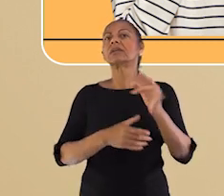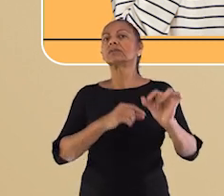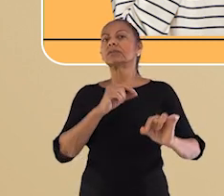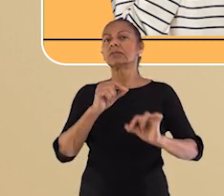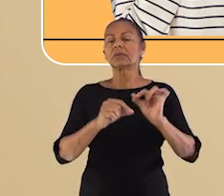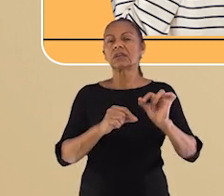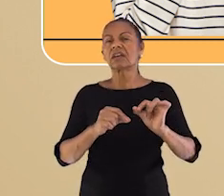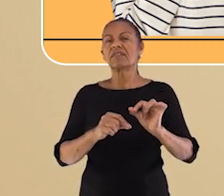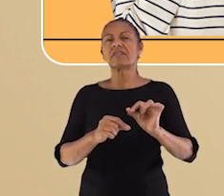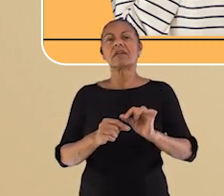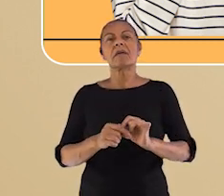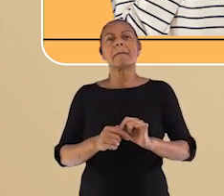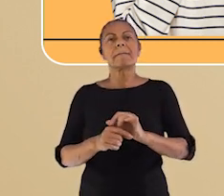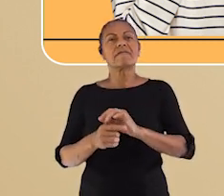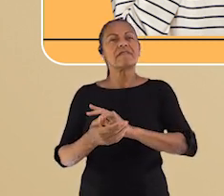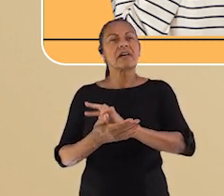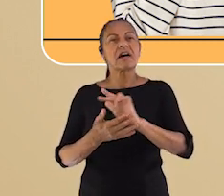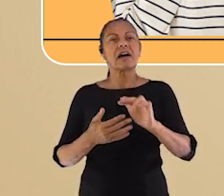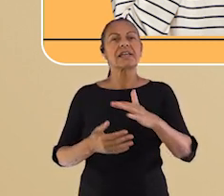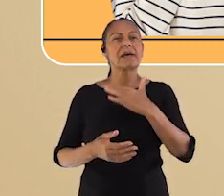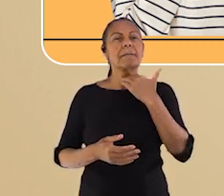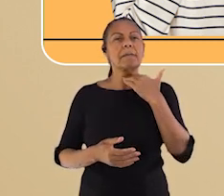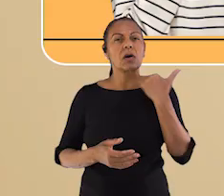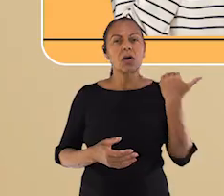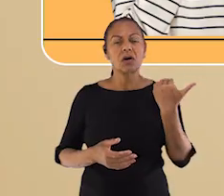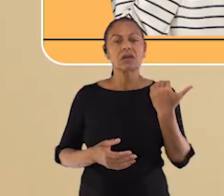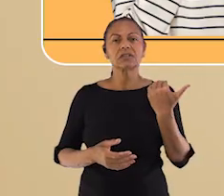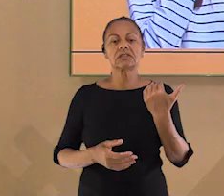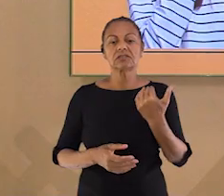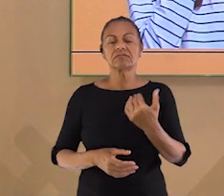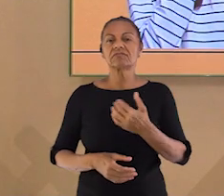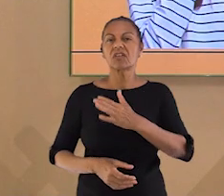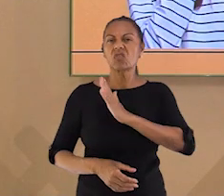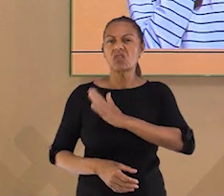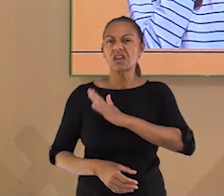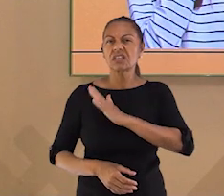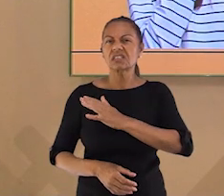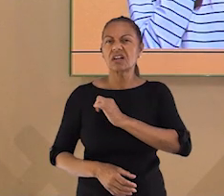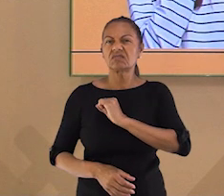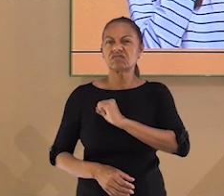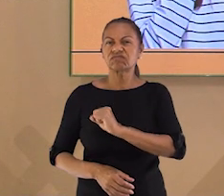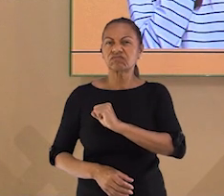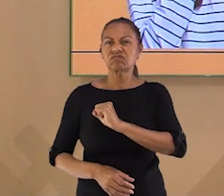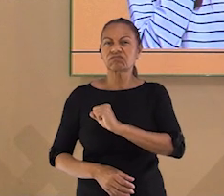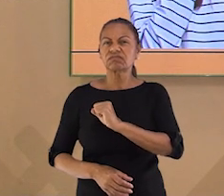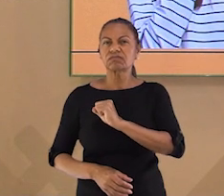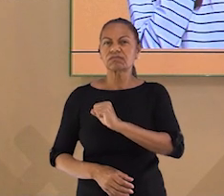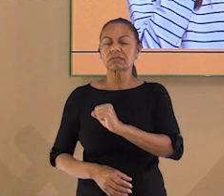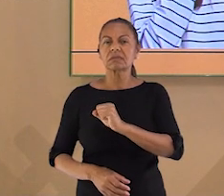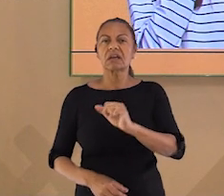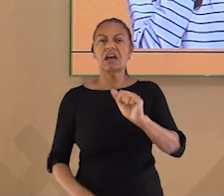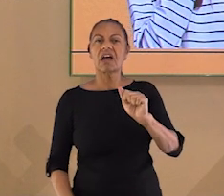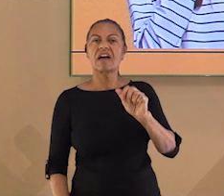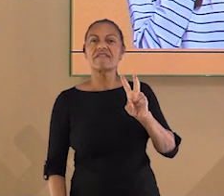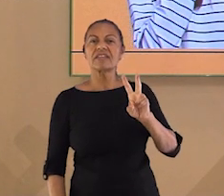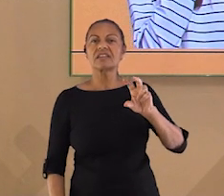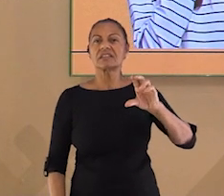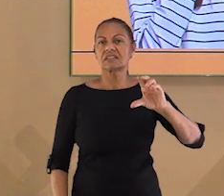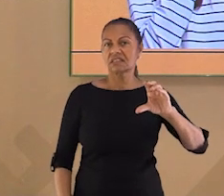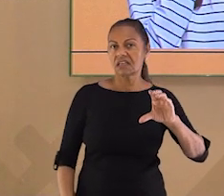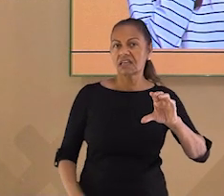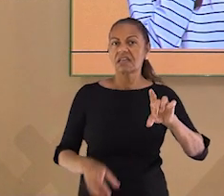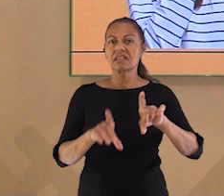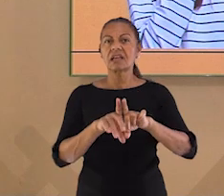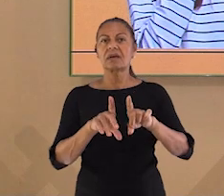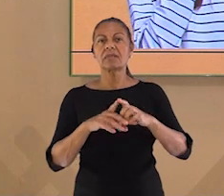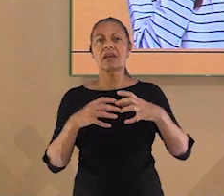de mortes precoces por ano em todo o mundo? Doenças como o infarto do miocárdio, o AVC, que é o